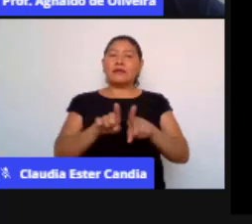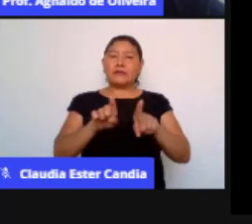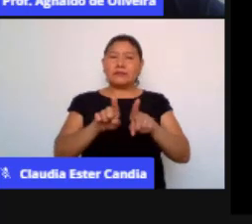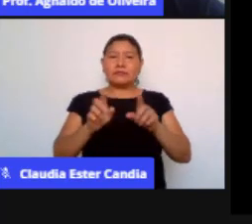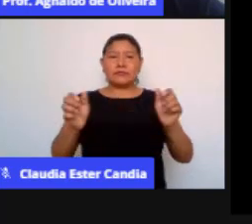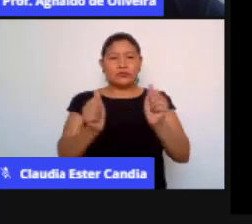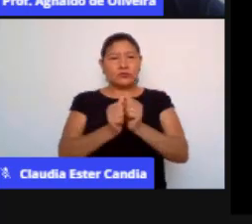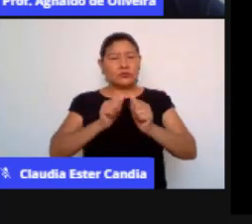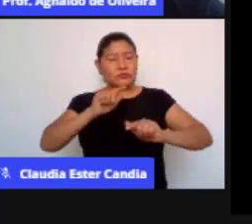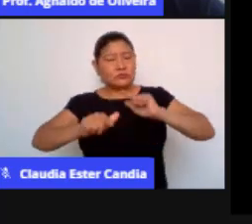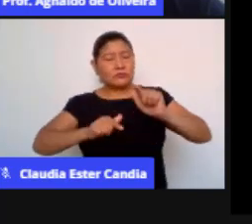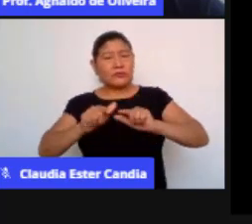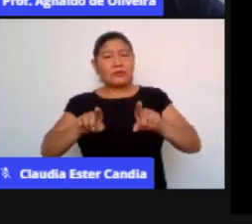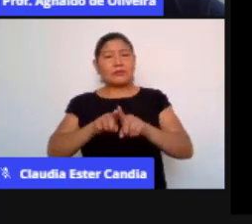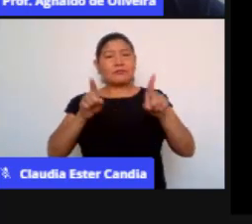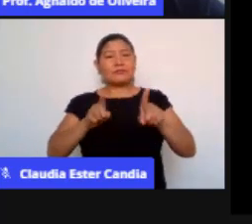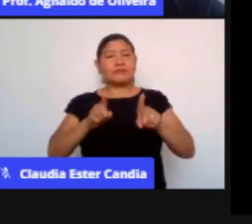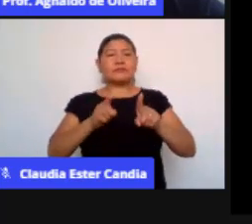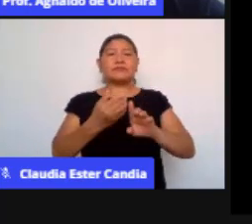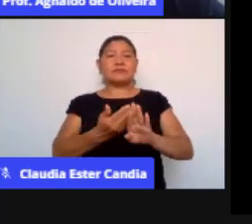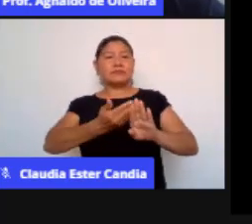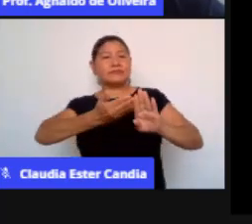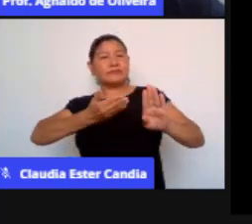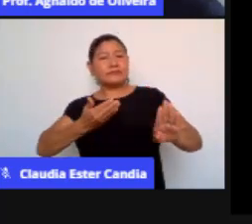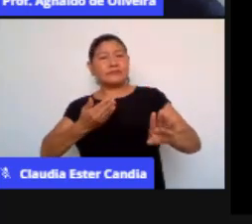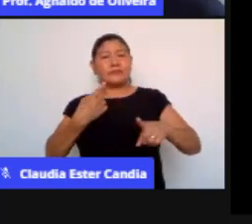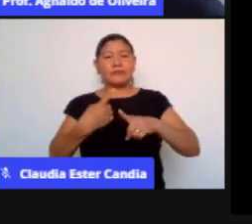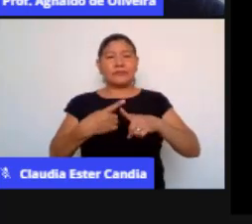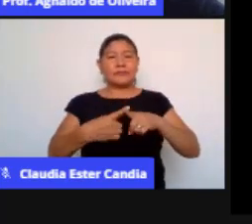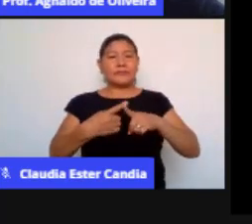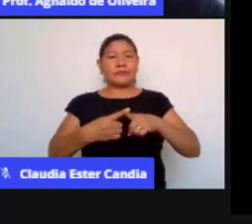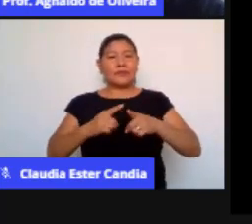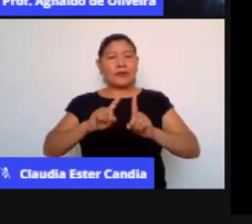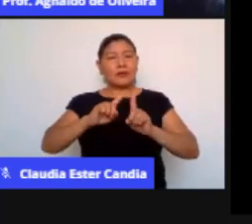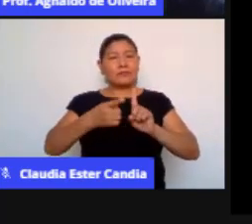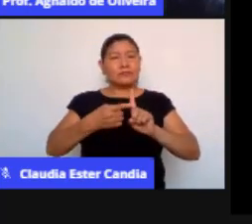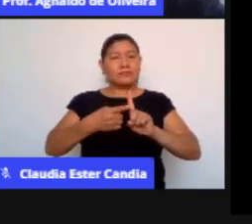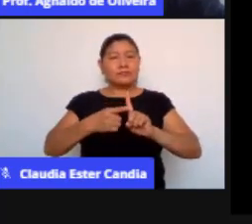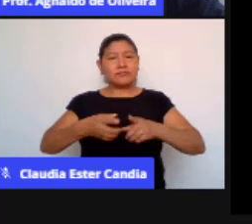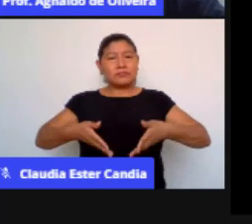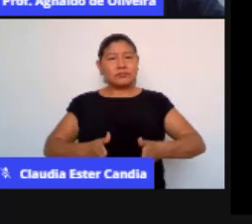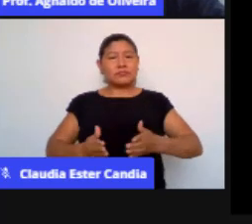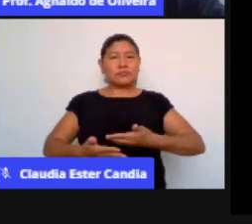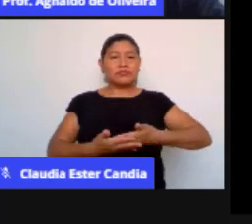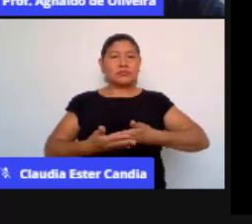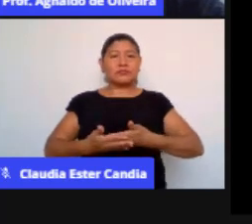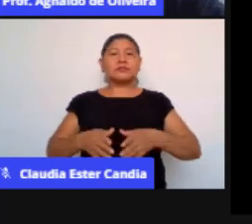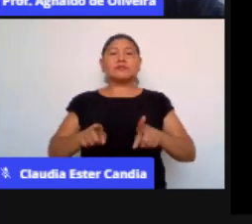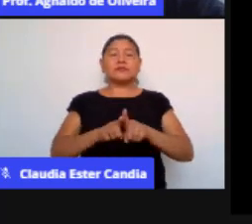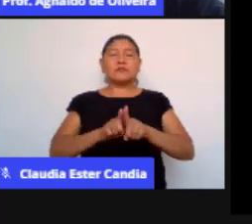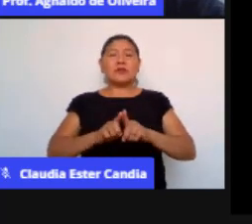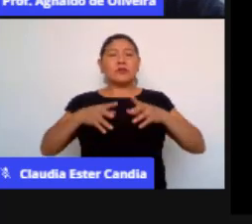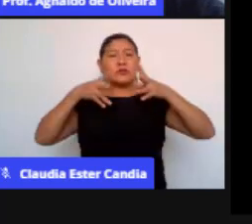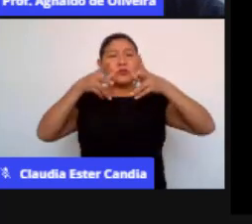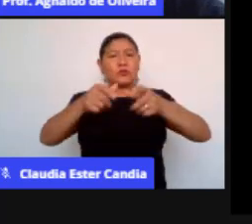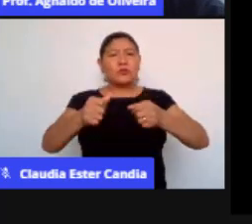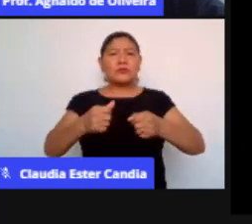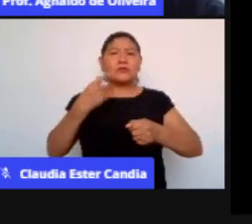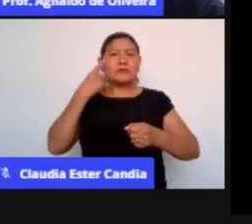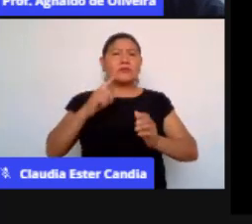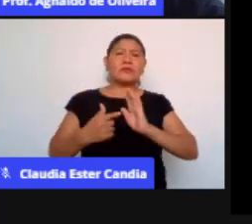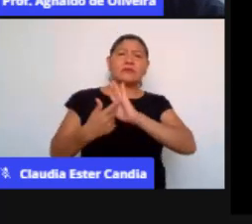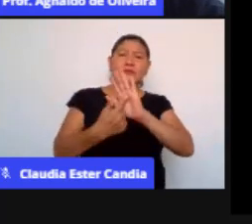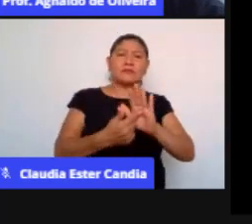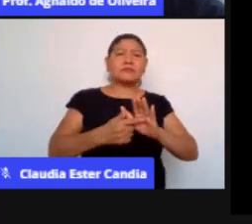ainda está de licença, mas ela também faz parte da equipe, muito material que vocês vão estar recebendo, tem lá o trabalho